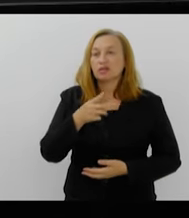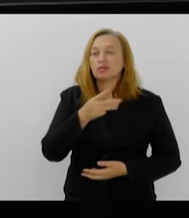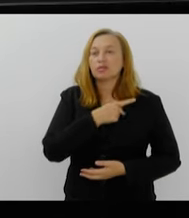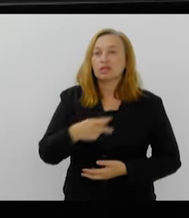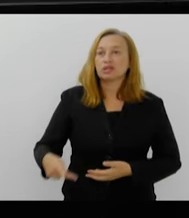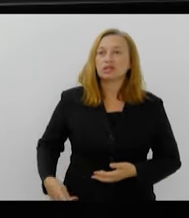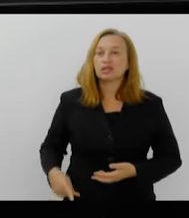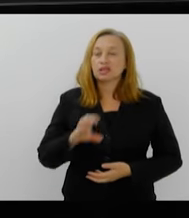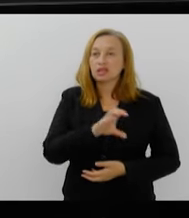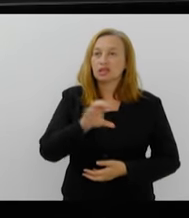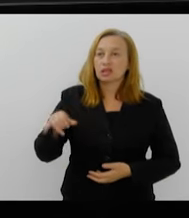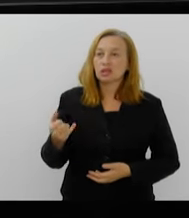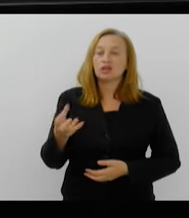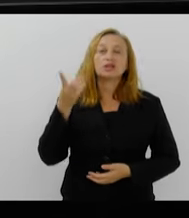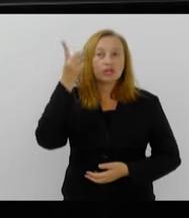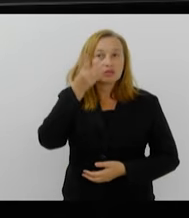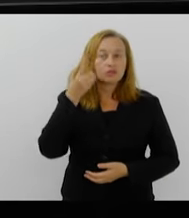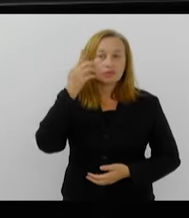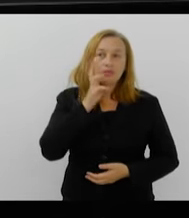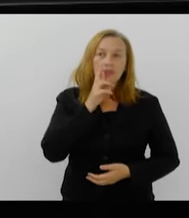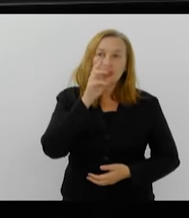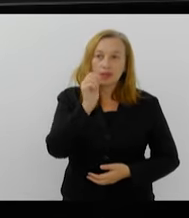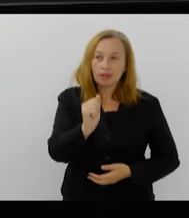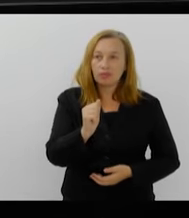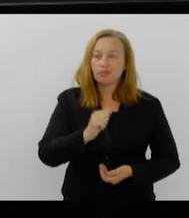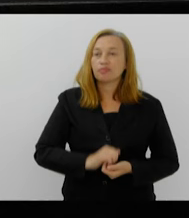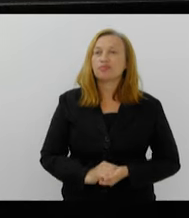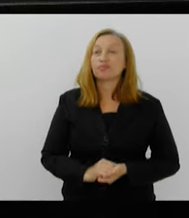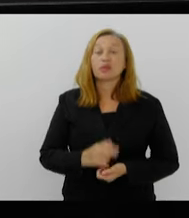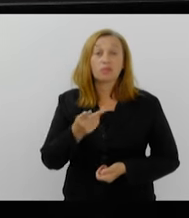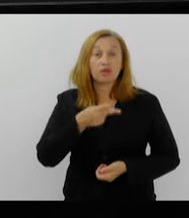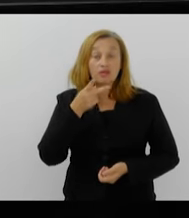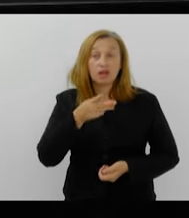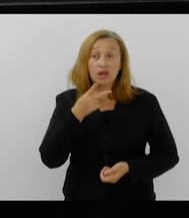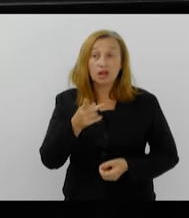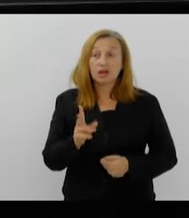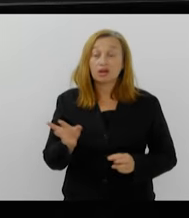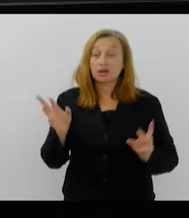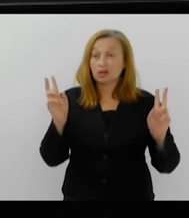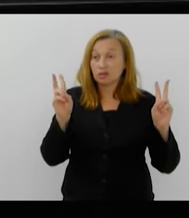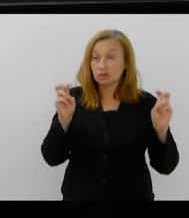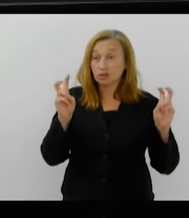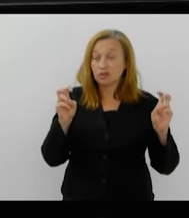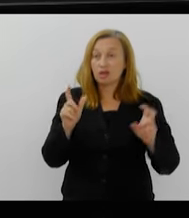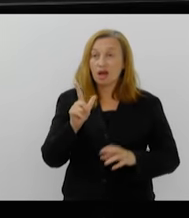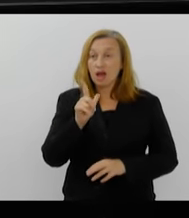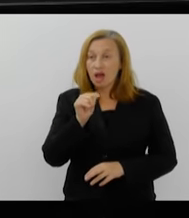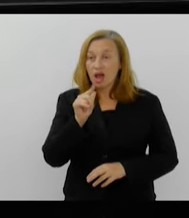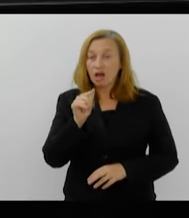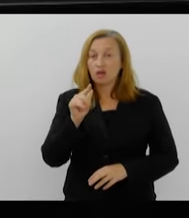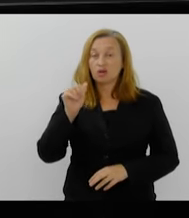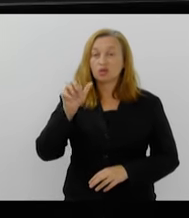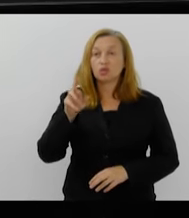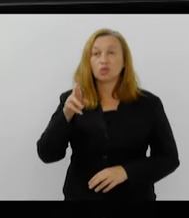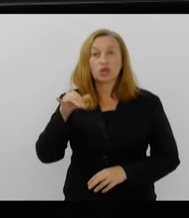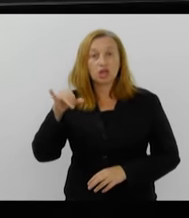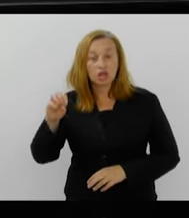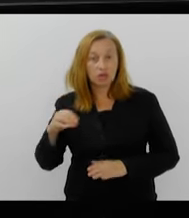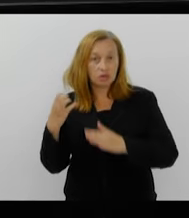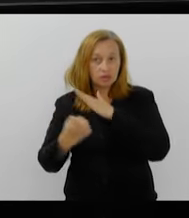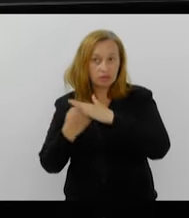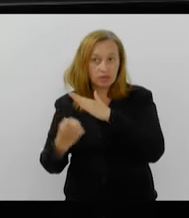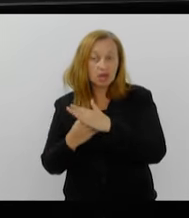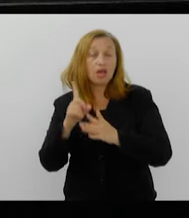CCJ, deputado Rodrigo Amorim, e para dizer que a questão das águas do Rio era exatamente